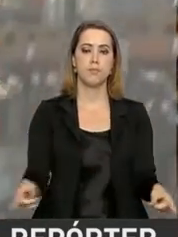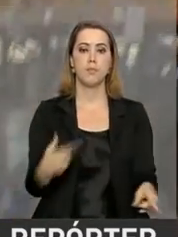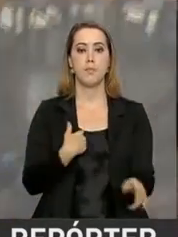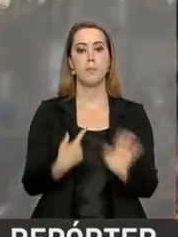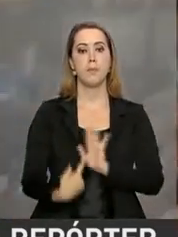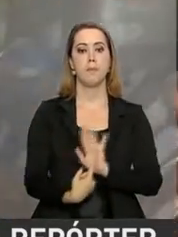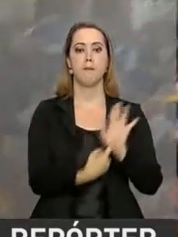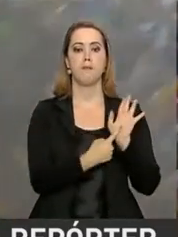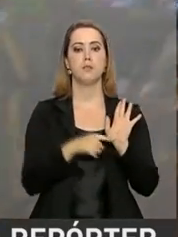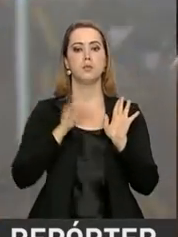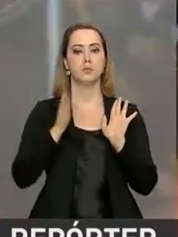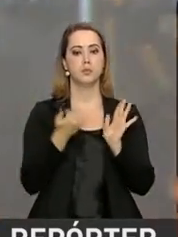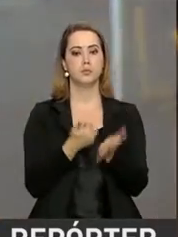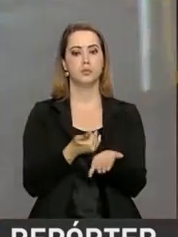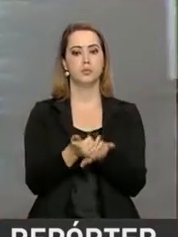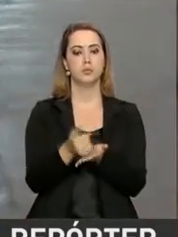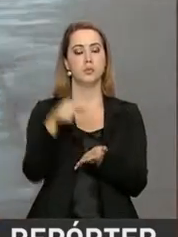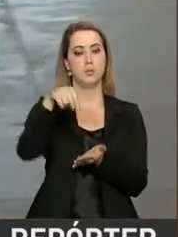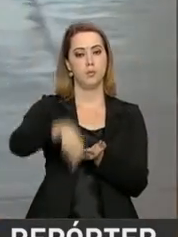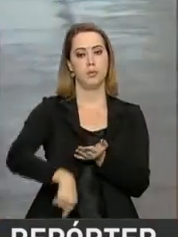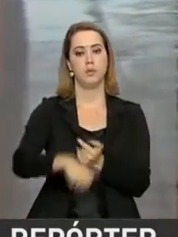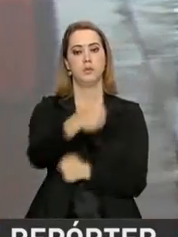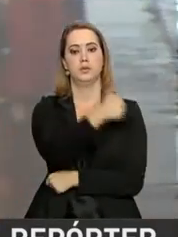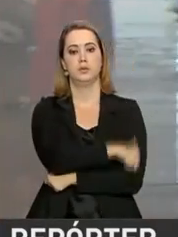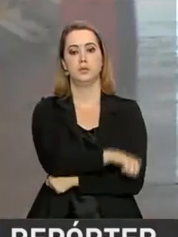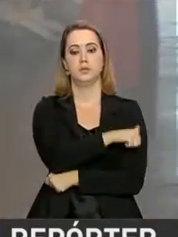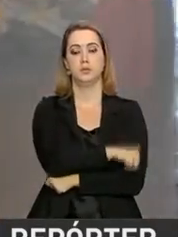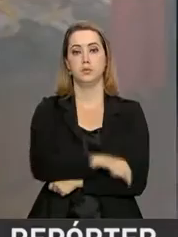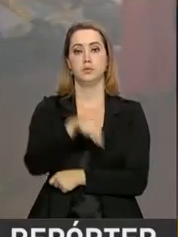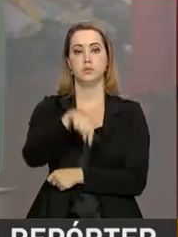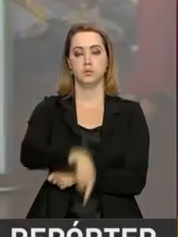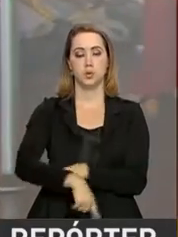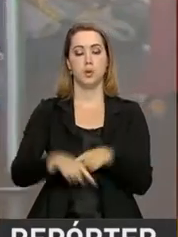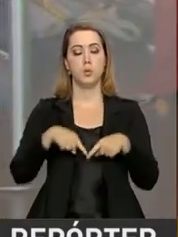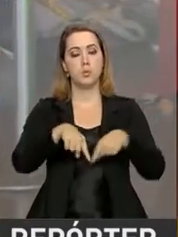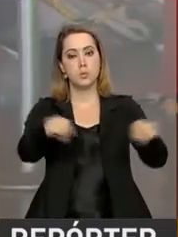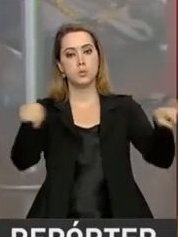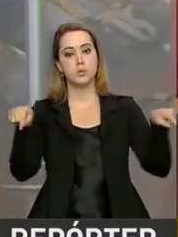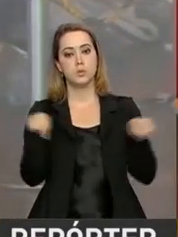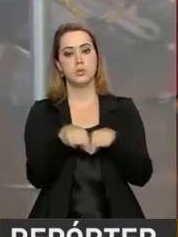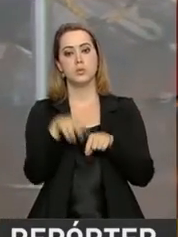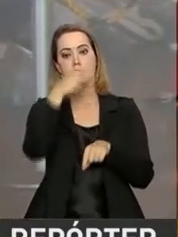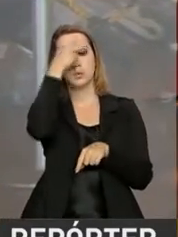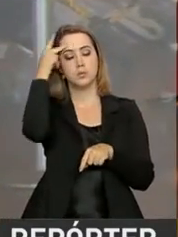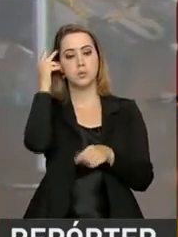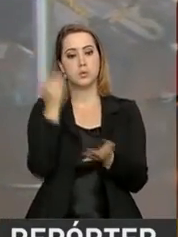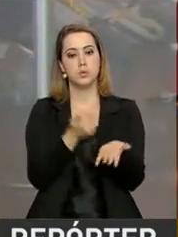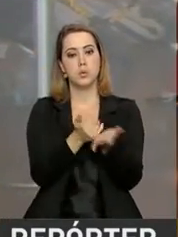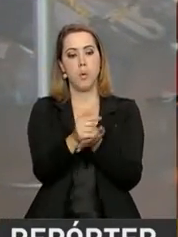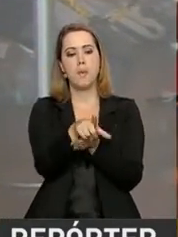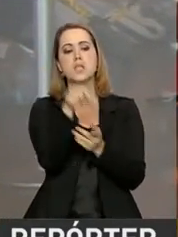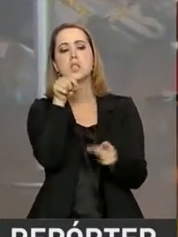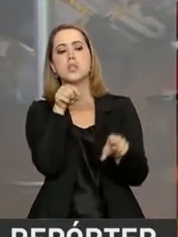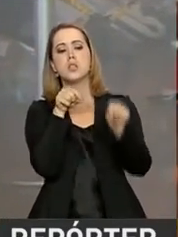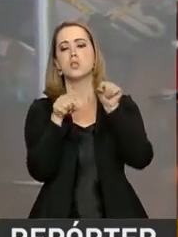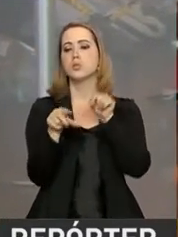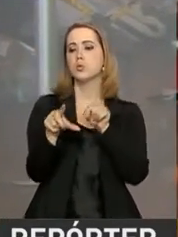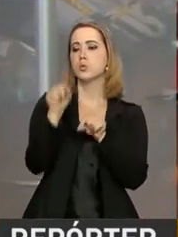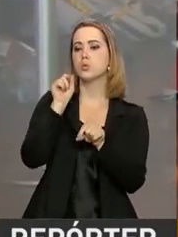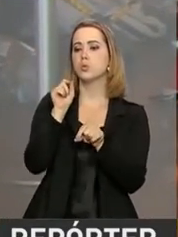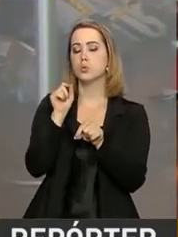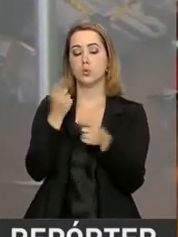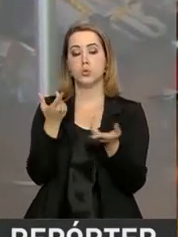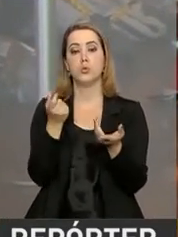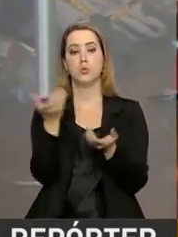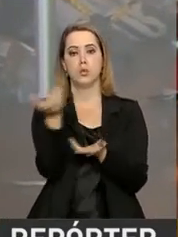já começou no galeão e aqui neste armazém com os participantes do leilão já começam a escolher seus produtos são